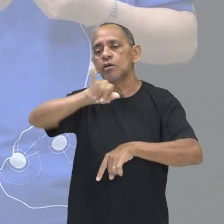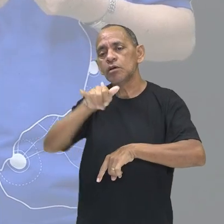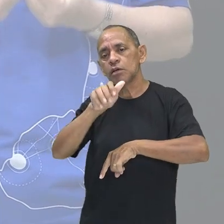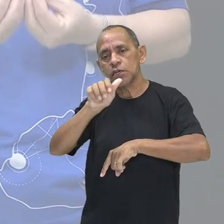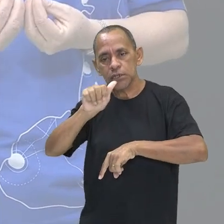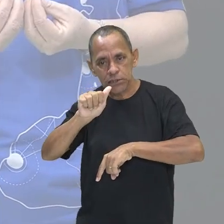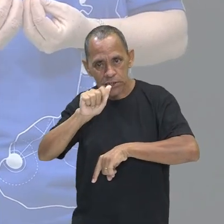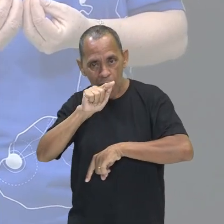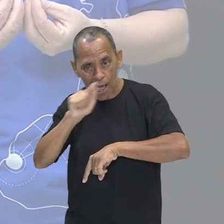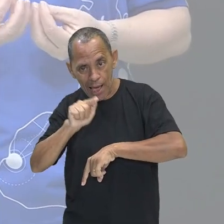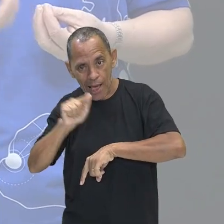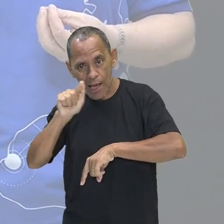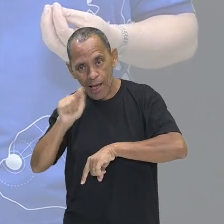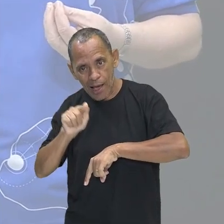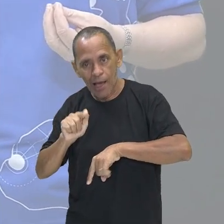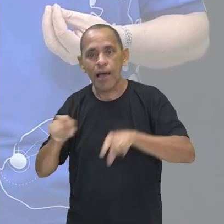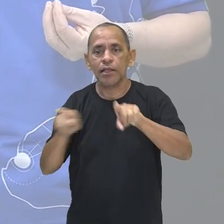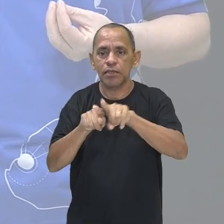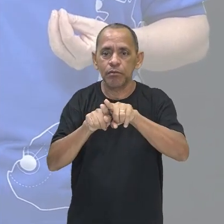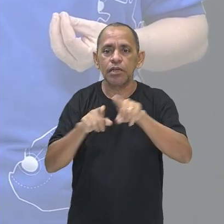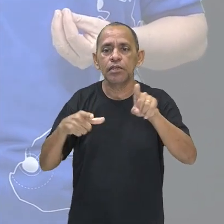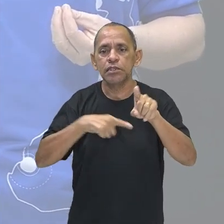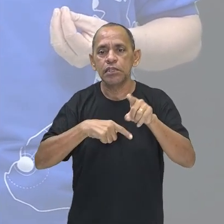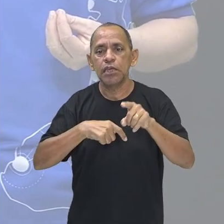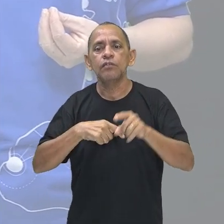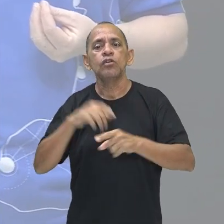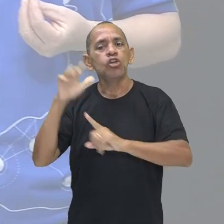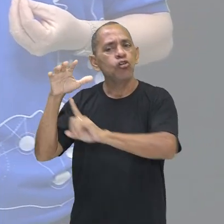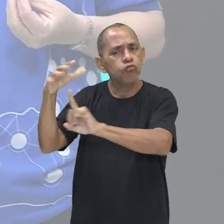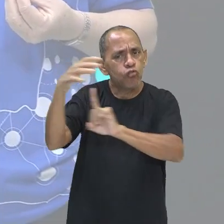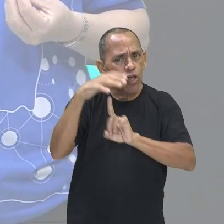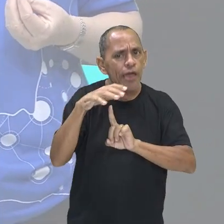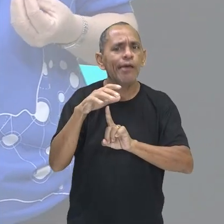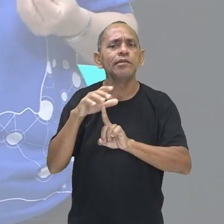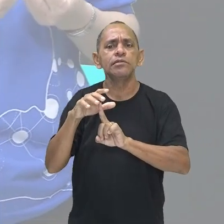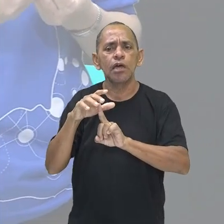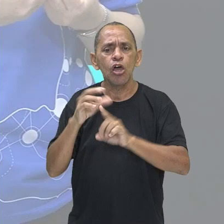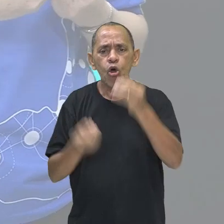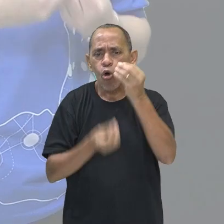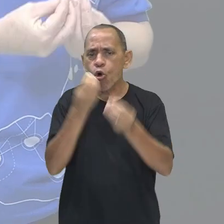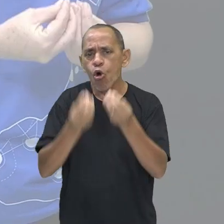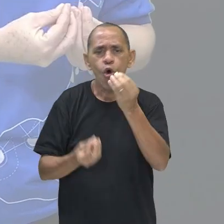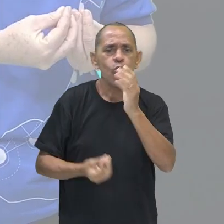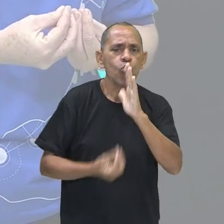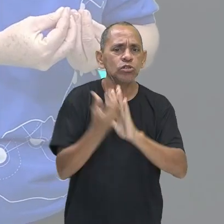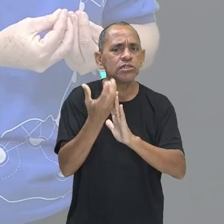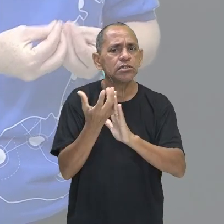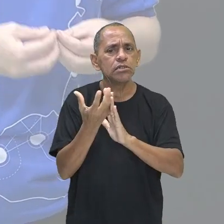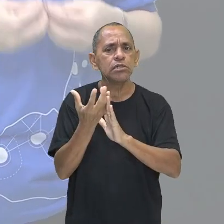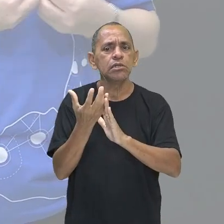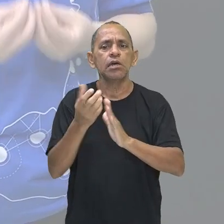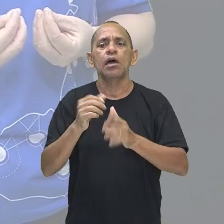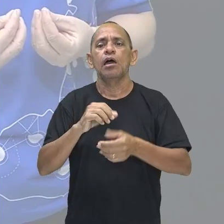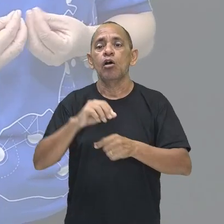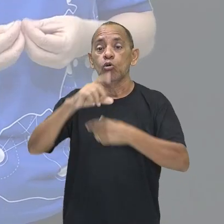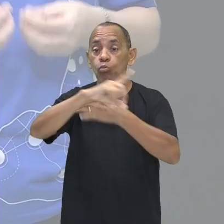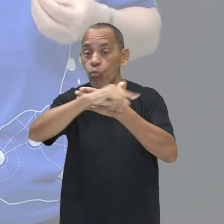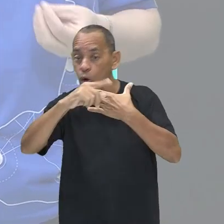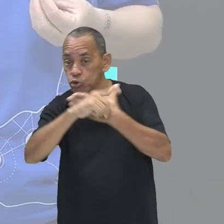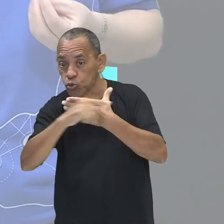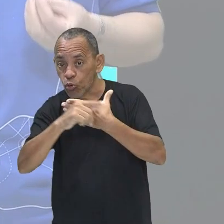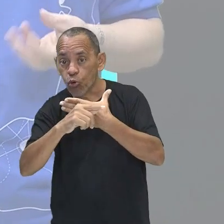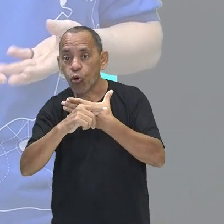a música do jazz, ela vai estar muito presente na forma como esses artistas, esses